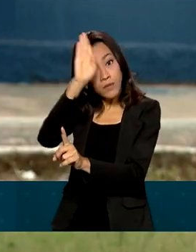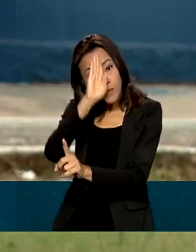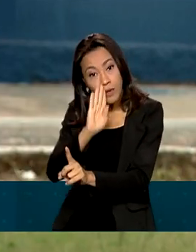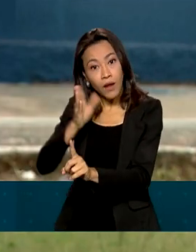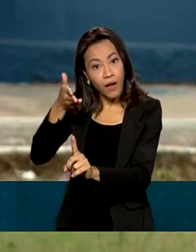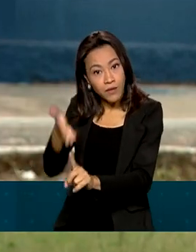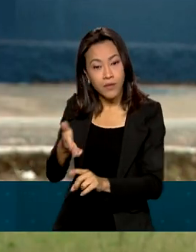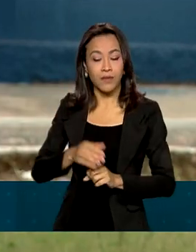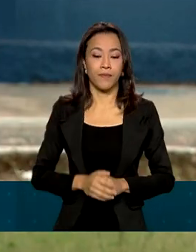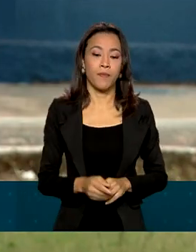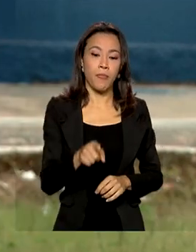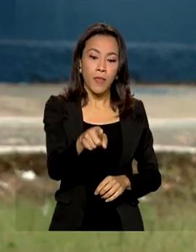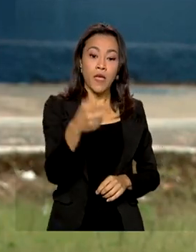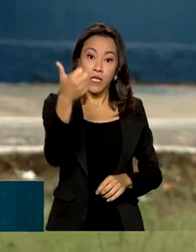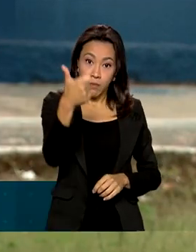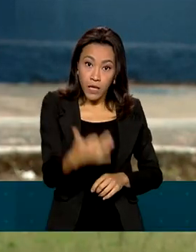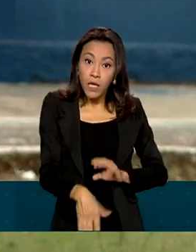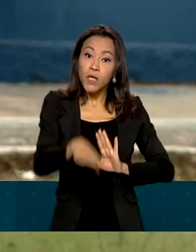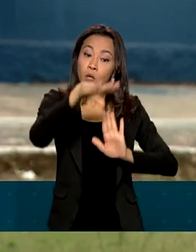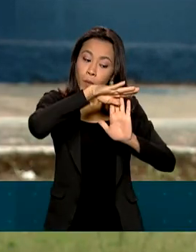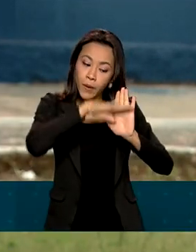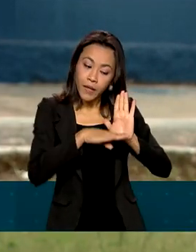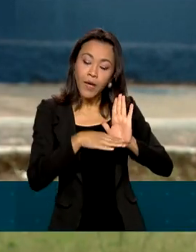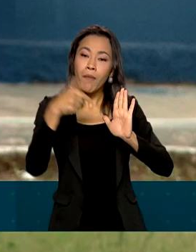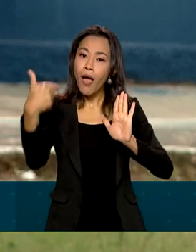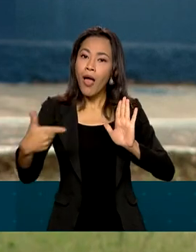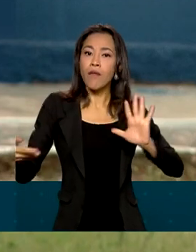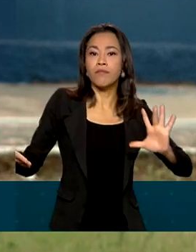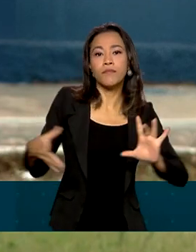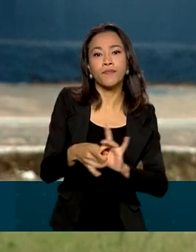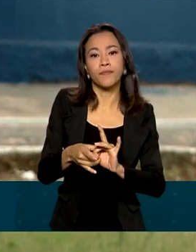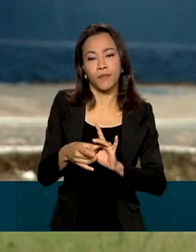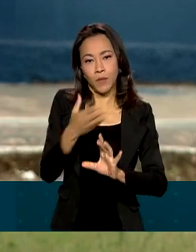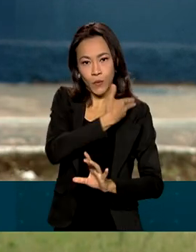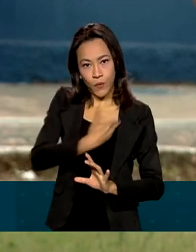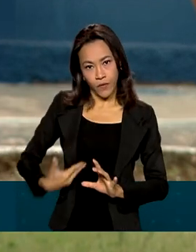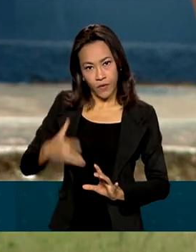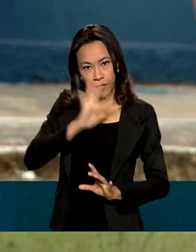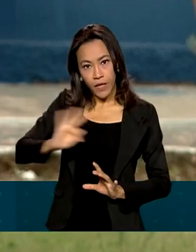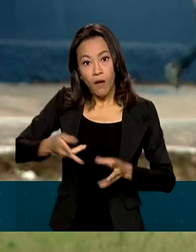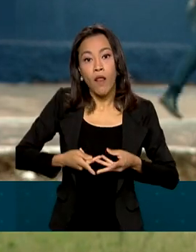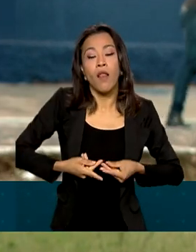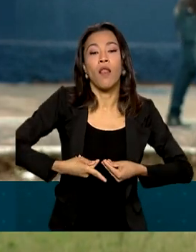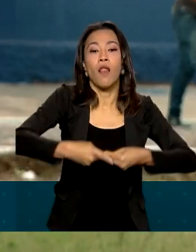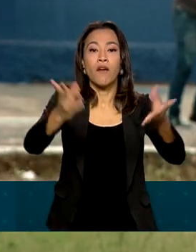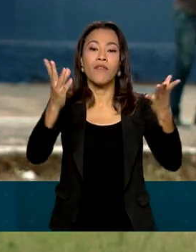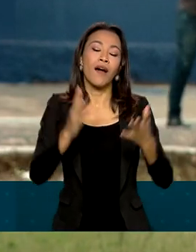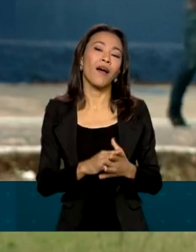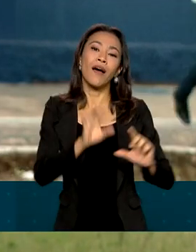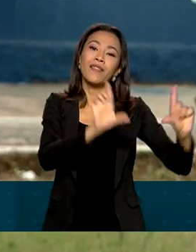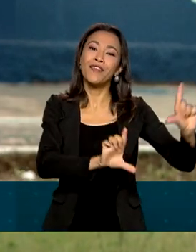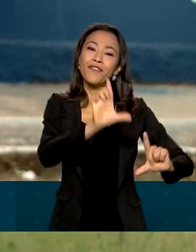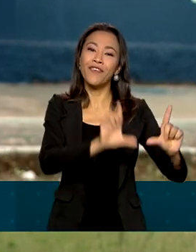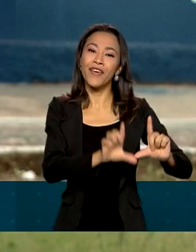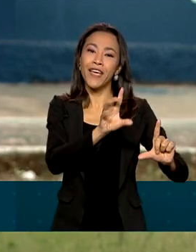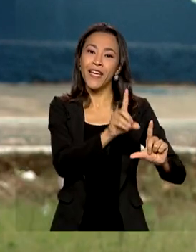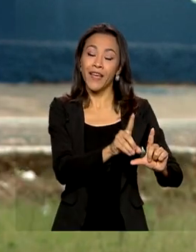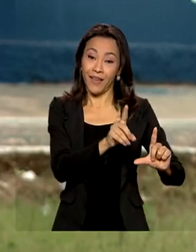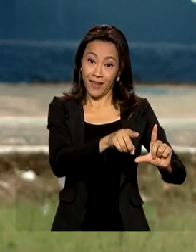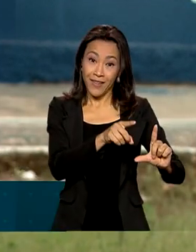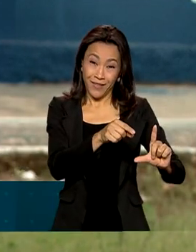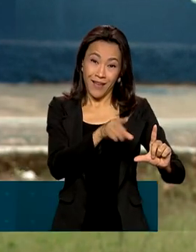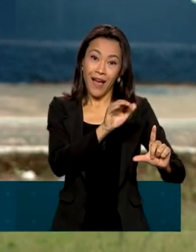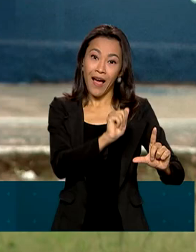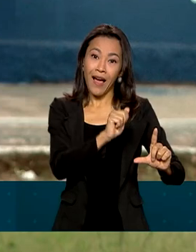Digitaliza Brasil é um programa do governo federal para levar a televisão digital, que é aquela televisão com muito maior qualidade de som e de